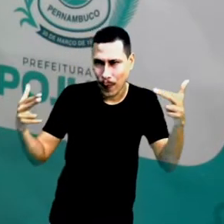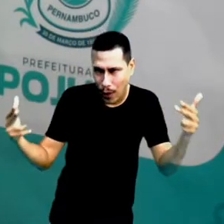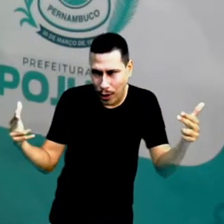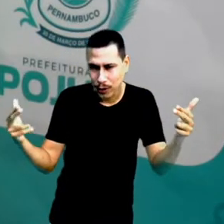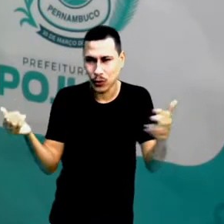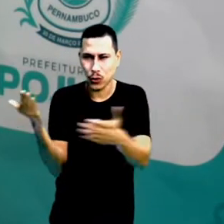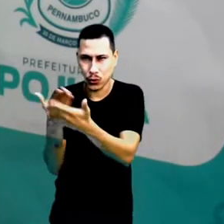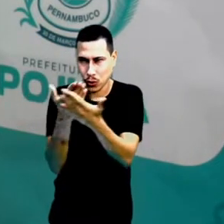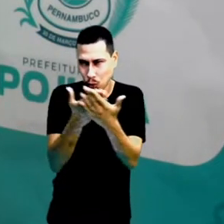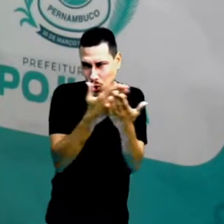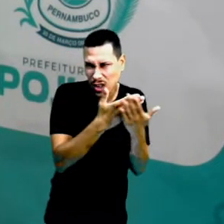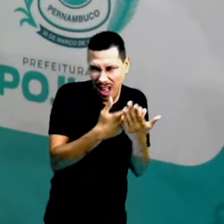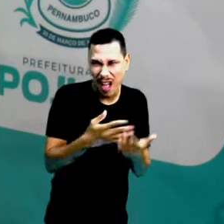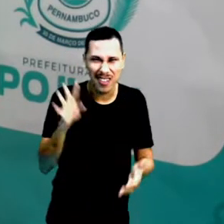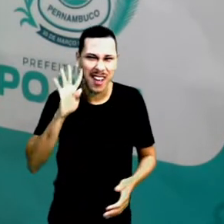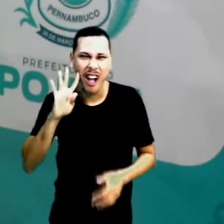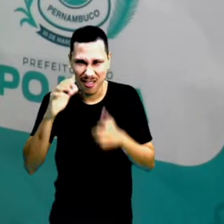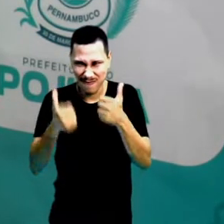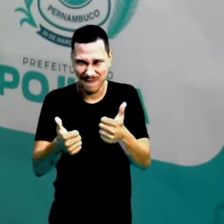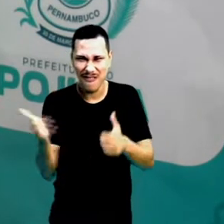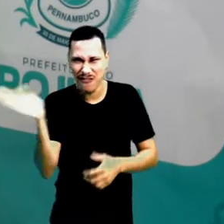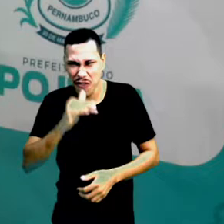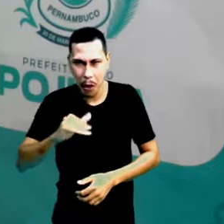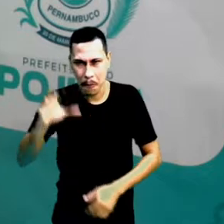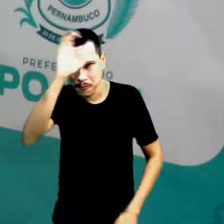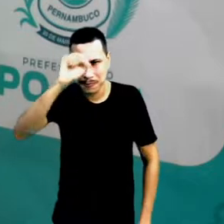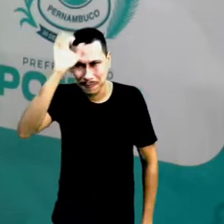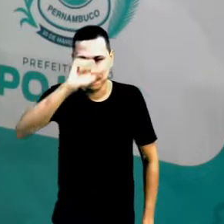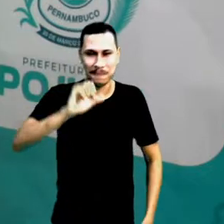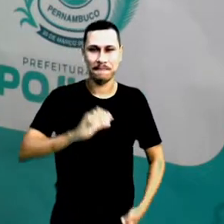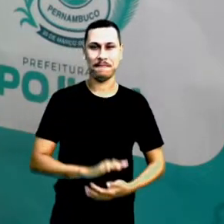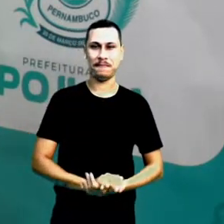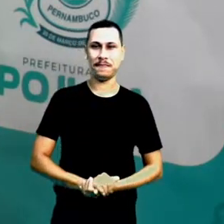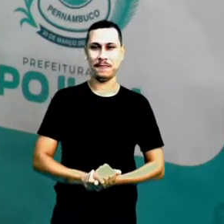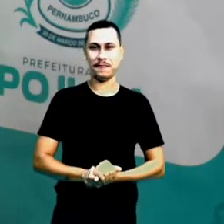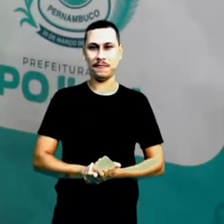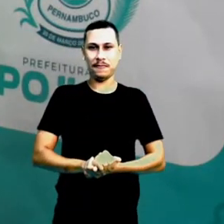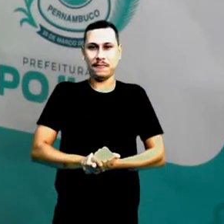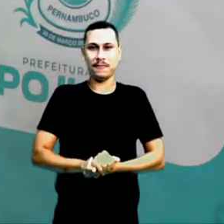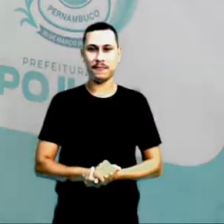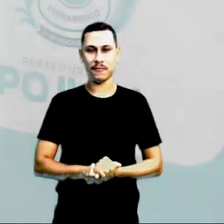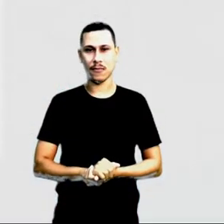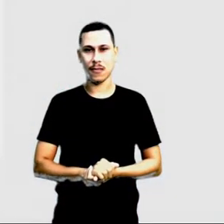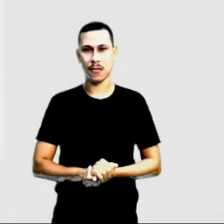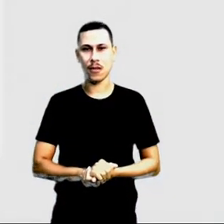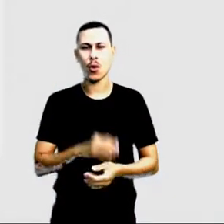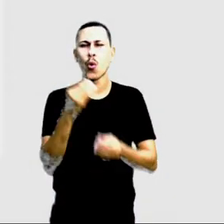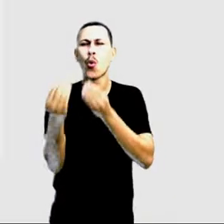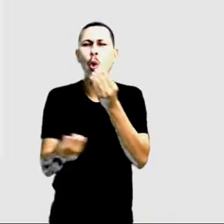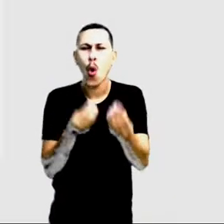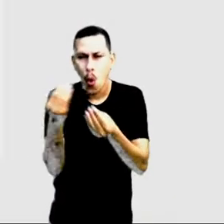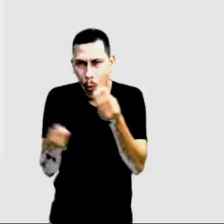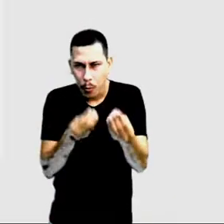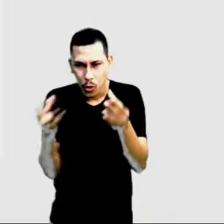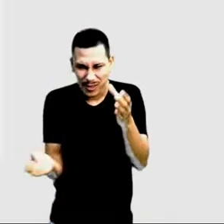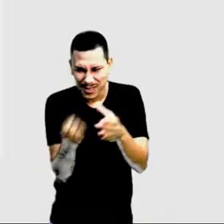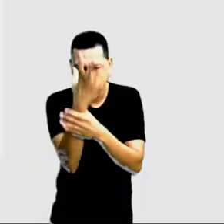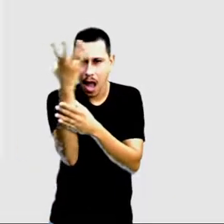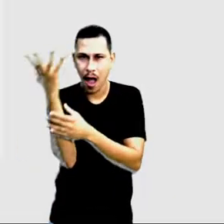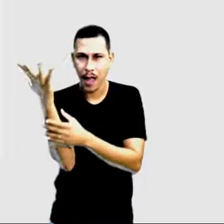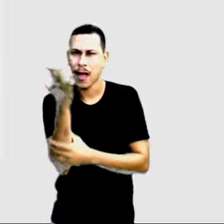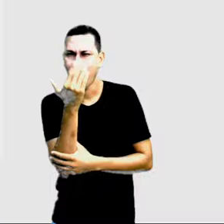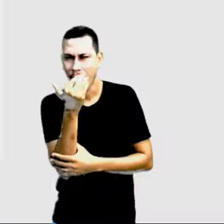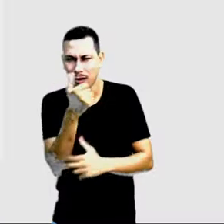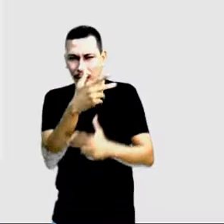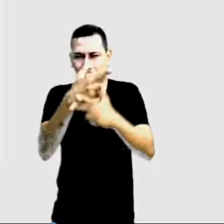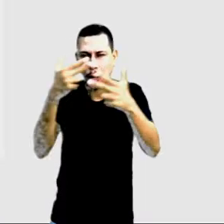estudar bastante coisa, tá certo? Vamos lá aprender um pouquinho? A composição dos alimentos. Aqui a gente está vendo uma